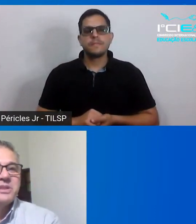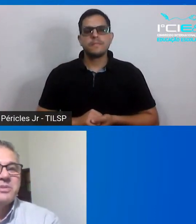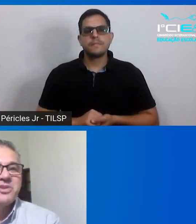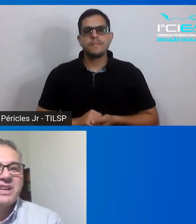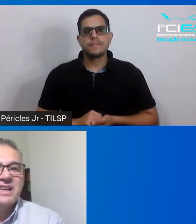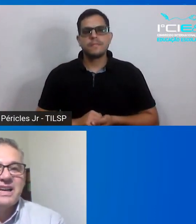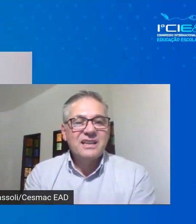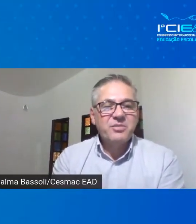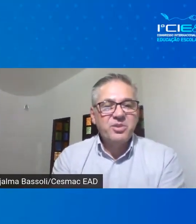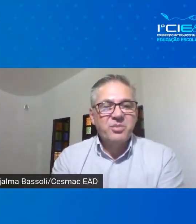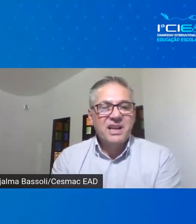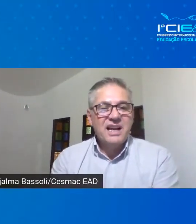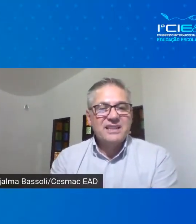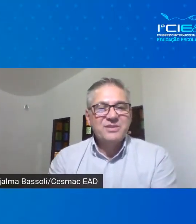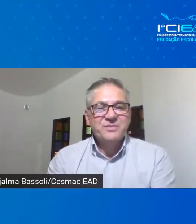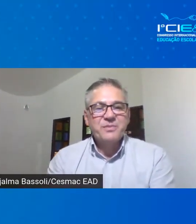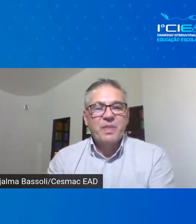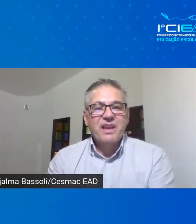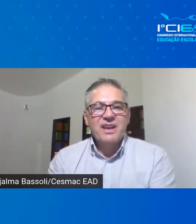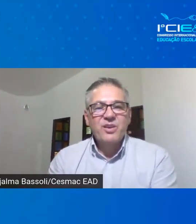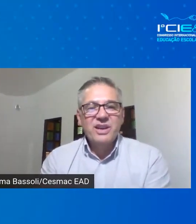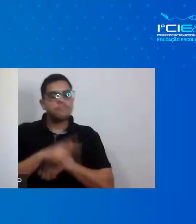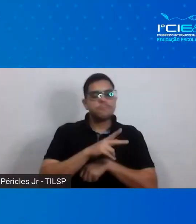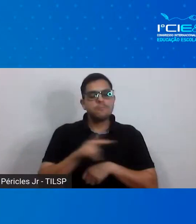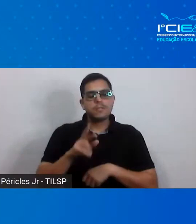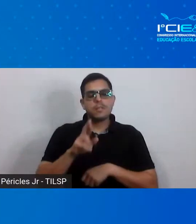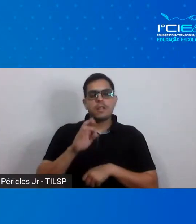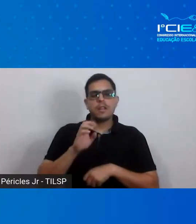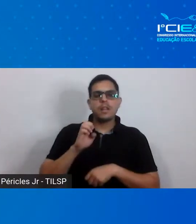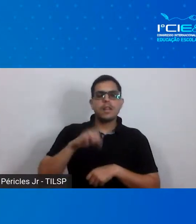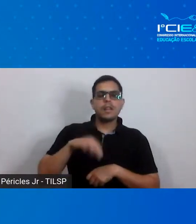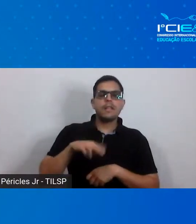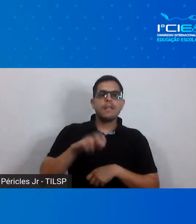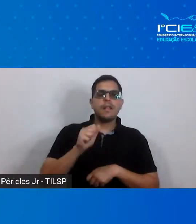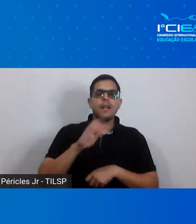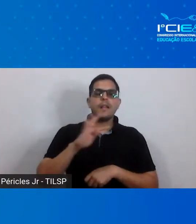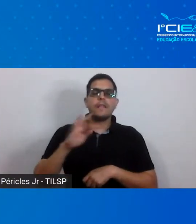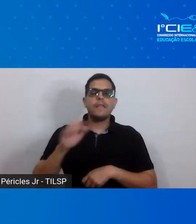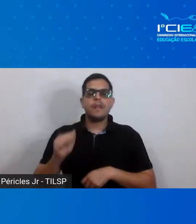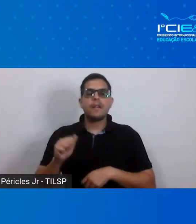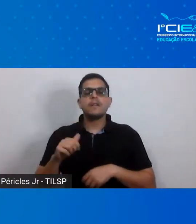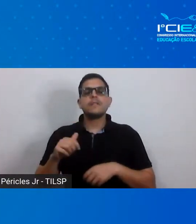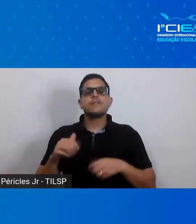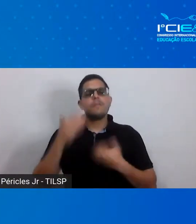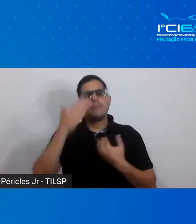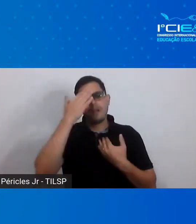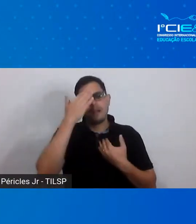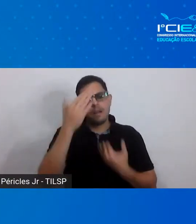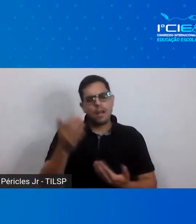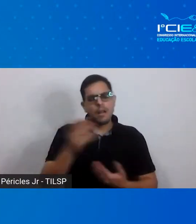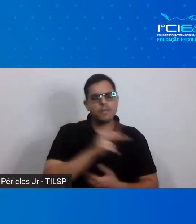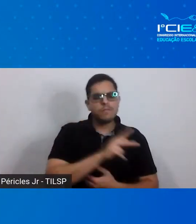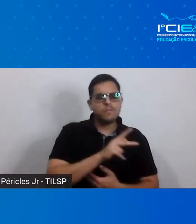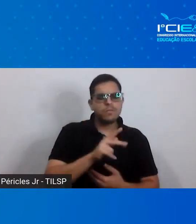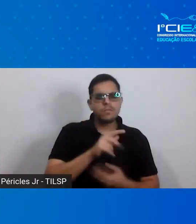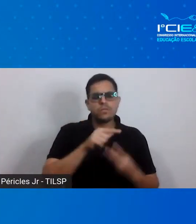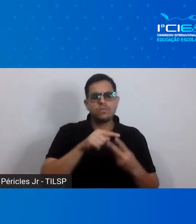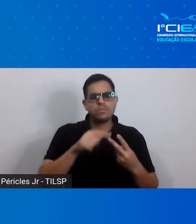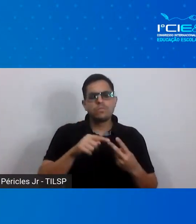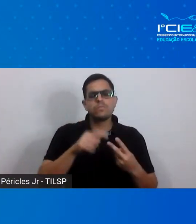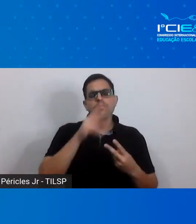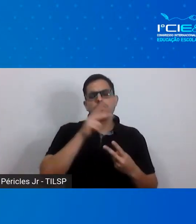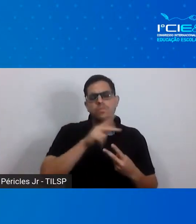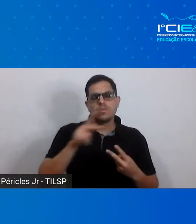Boa noite professora Renata muito obrigado eu queria agradecer inicialmente ao professor Rafael